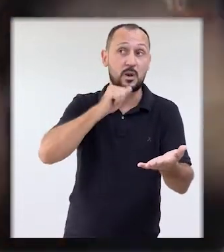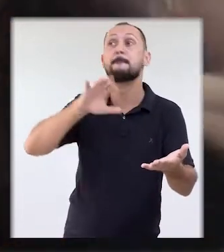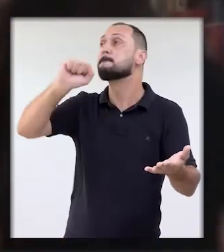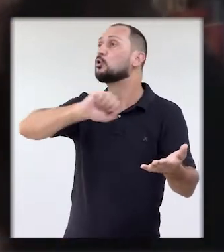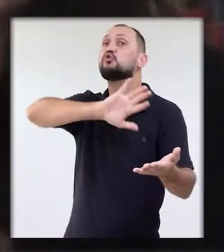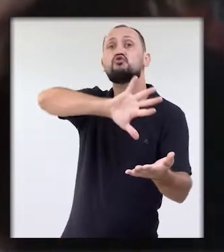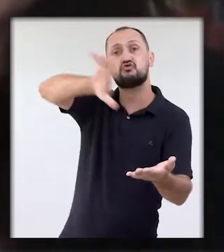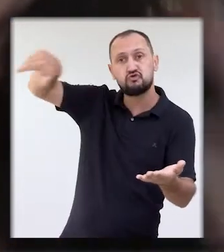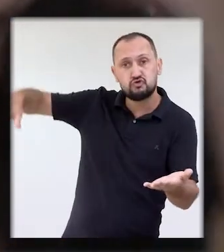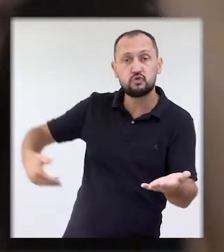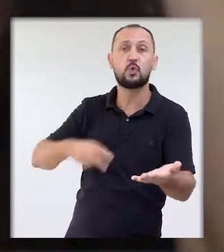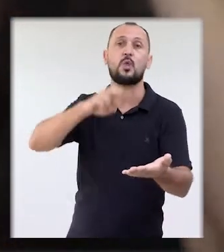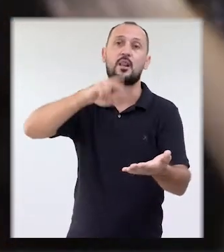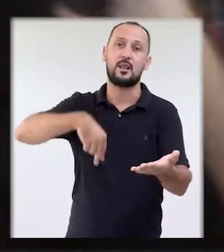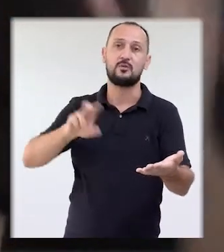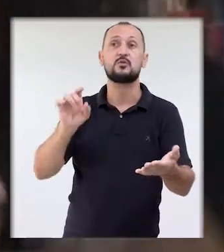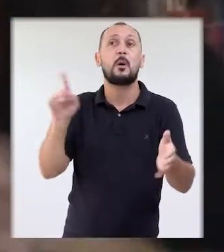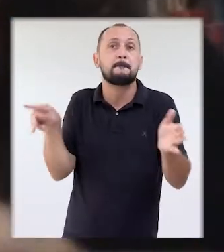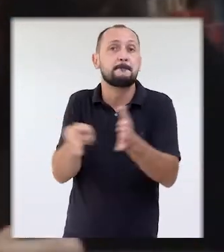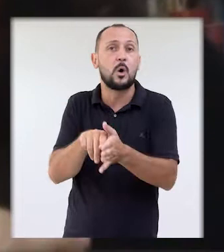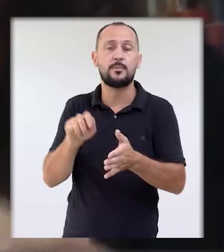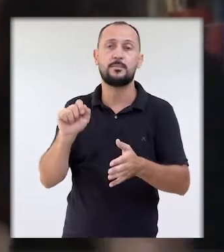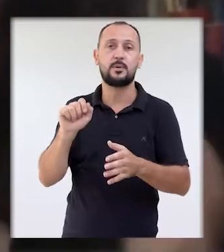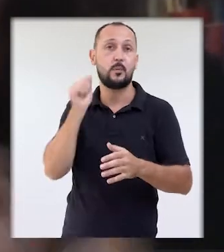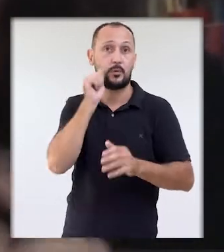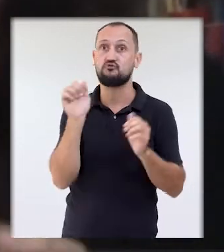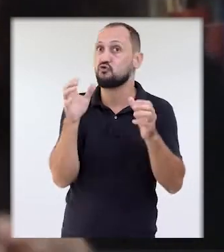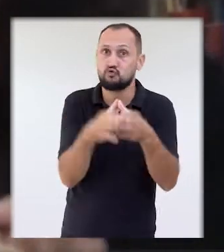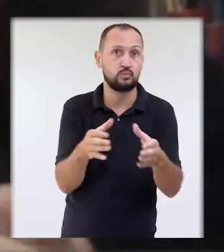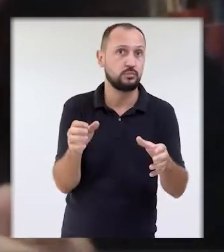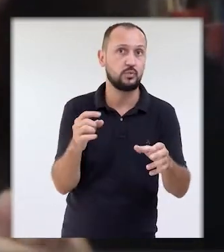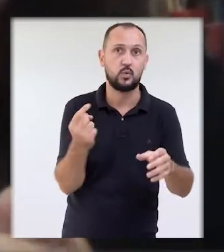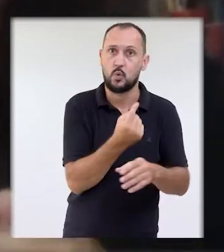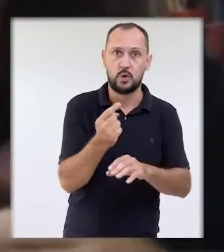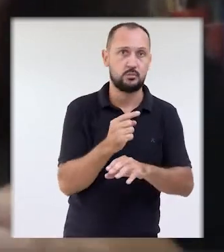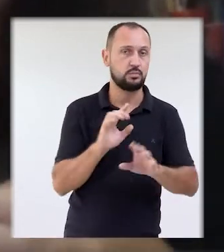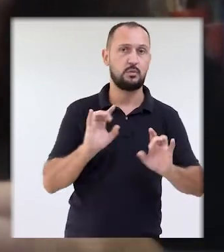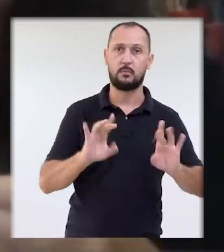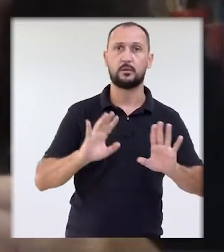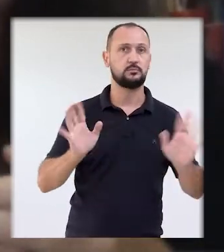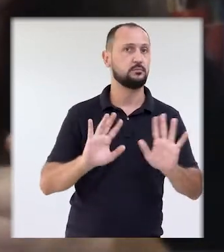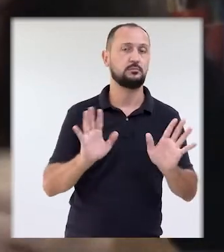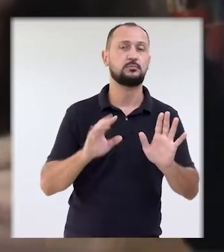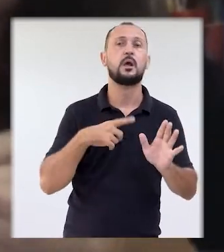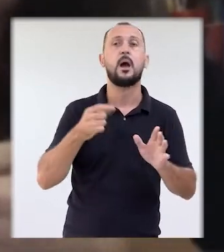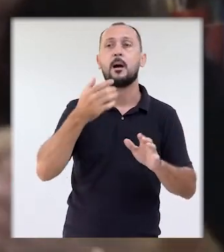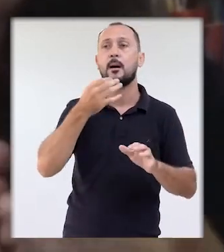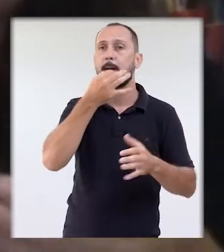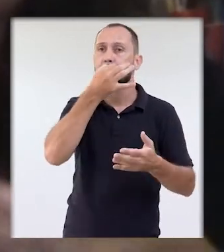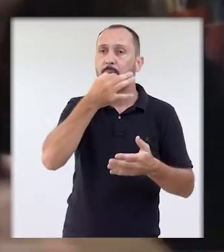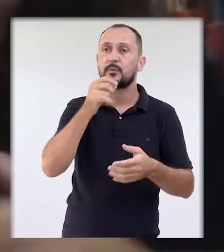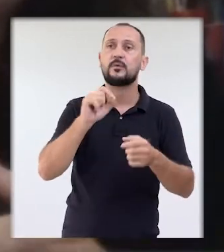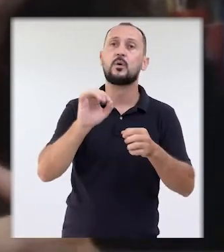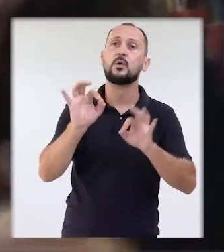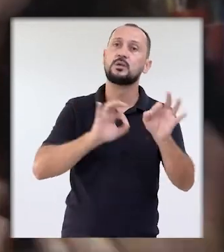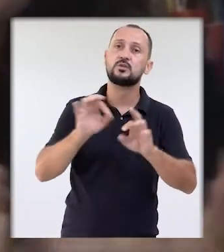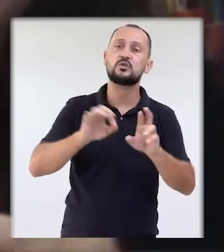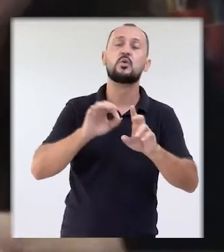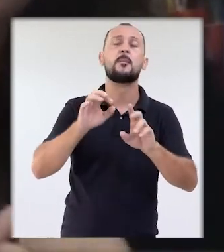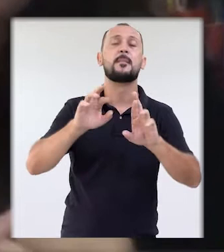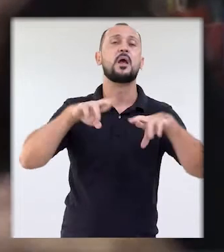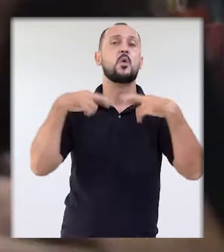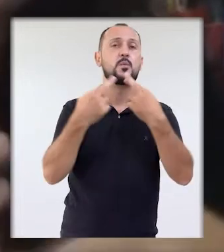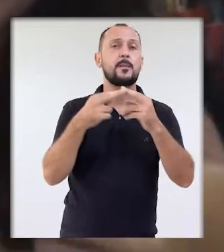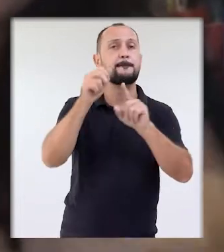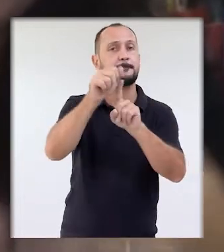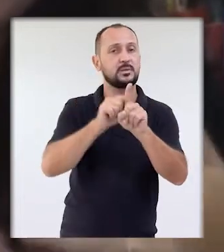para todo mundo ler, né? Então, assim, a gente começou em 2018 com a proposta de reuniões mensais.